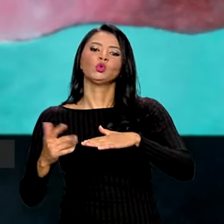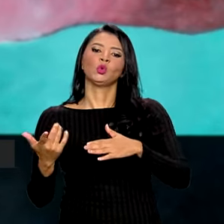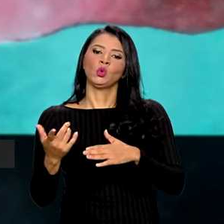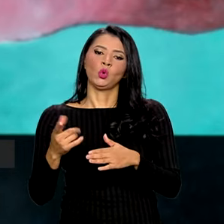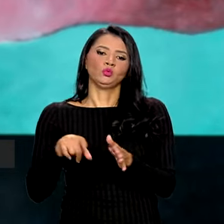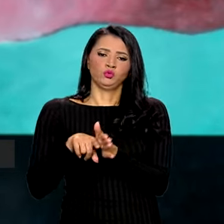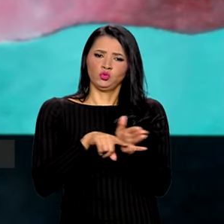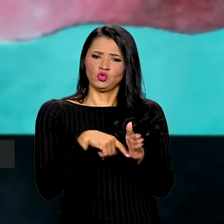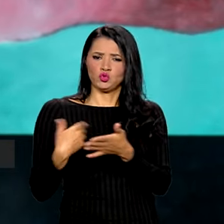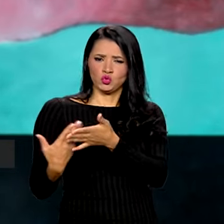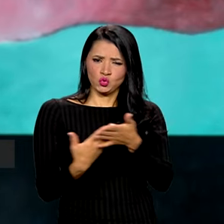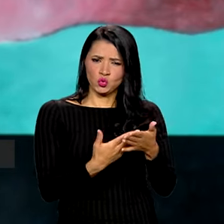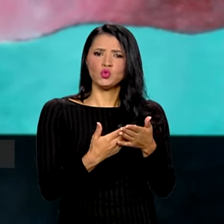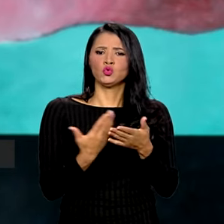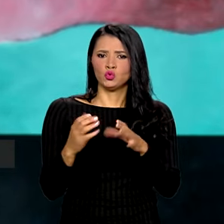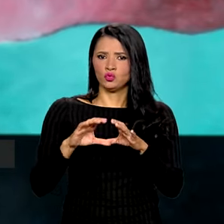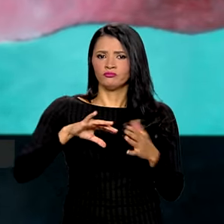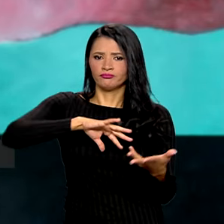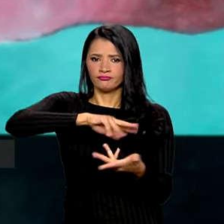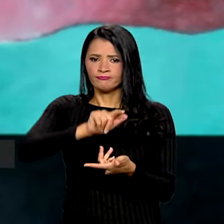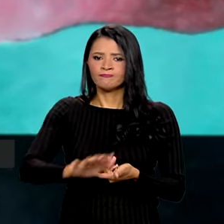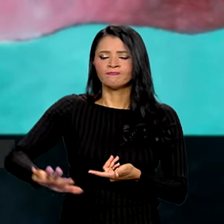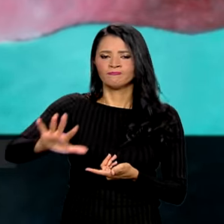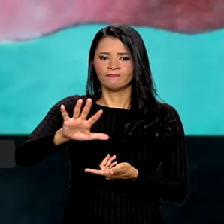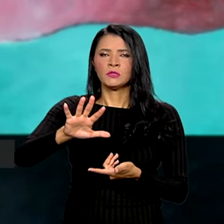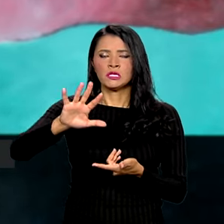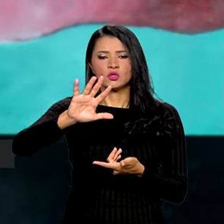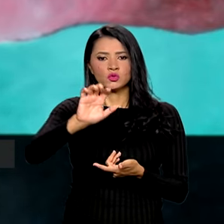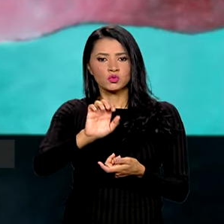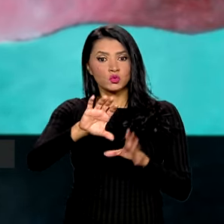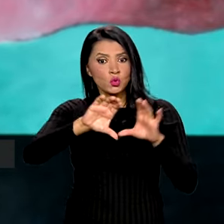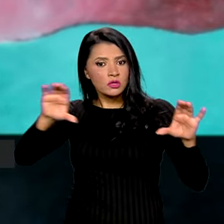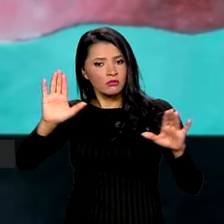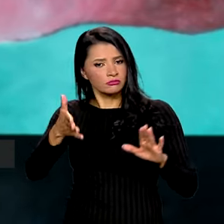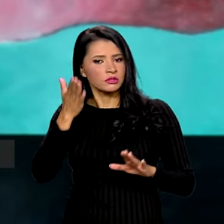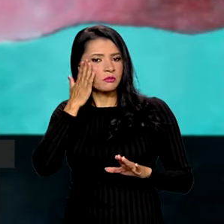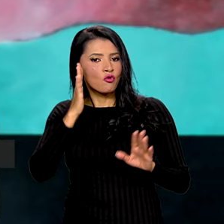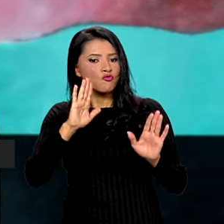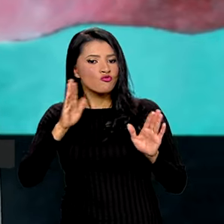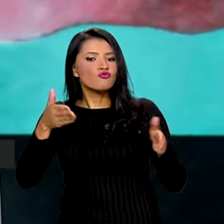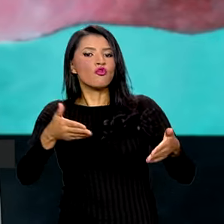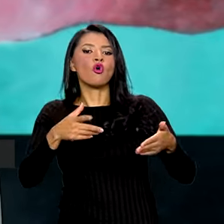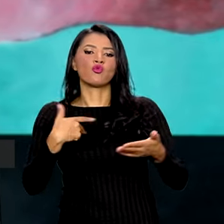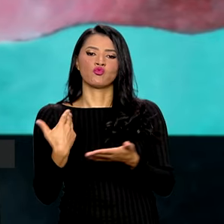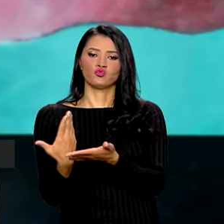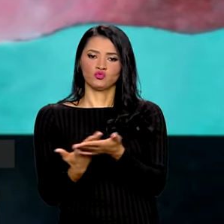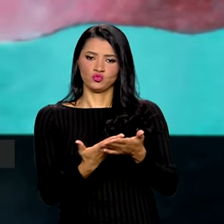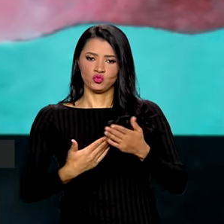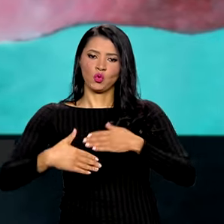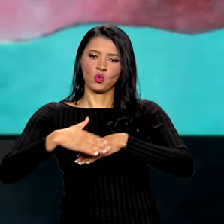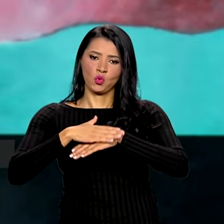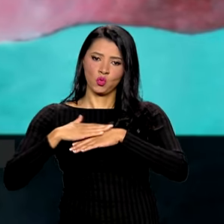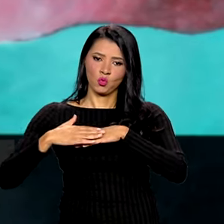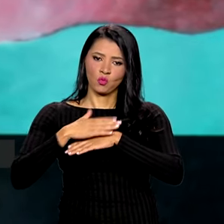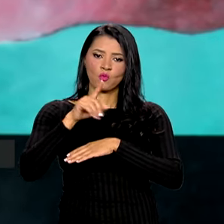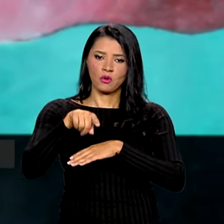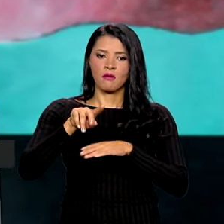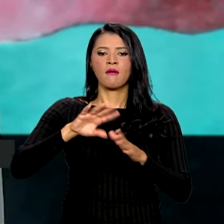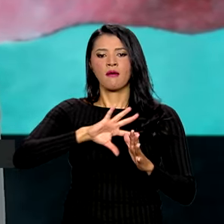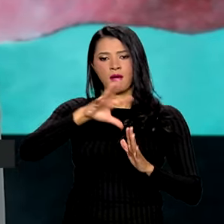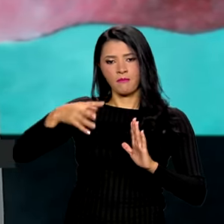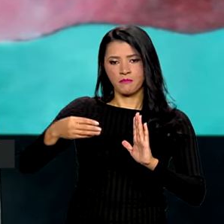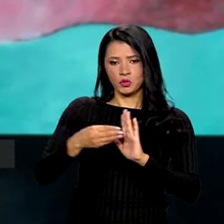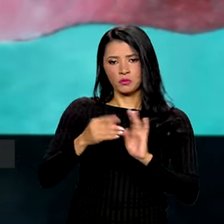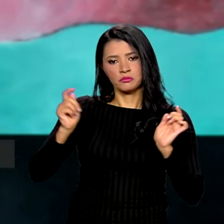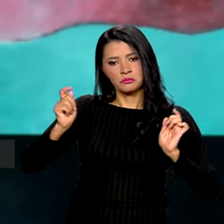nós já temos, o foco dele na nossa conversa tem sido a Amazônia, as possibilidades de ter um